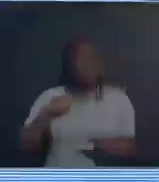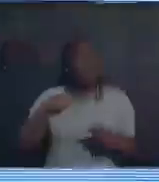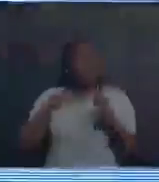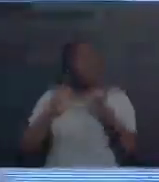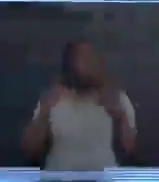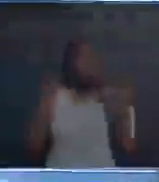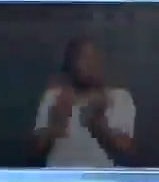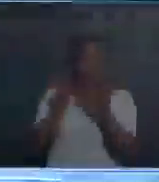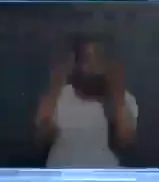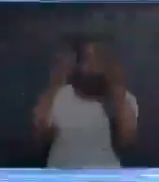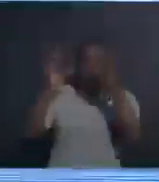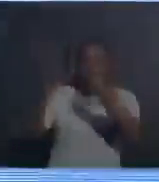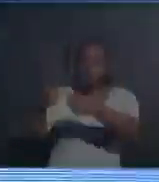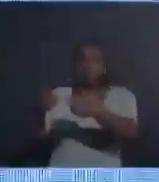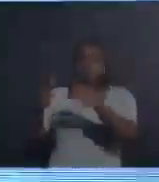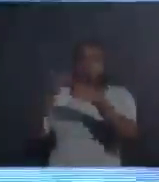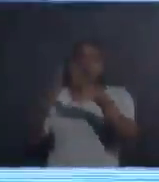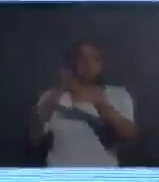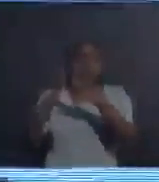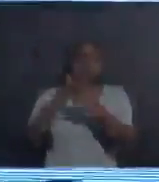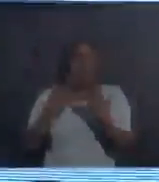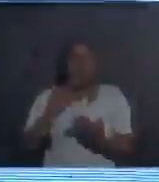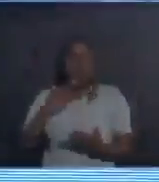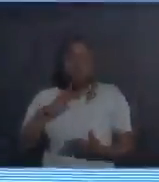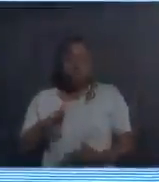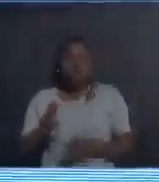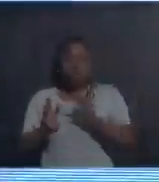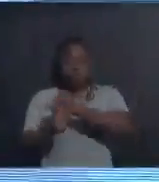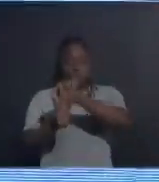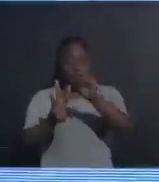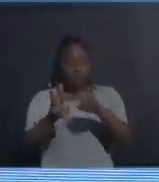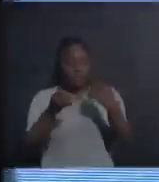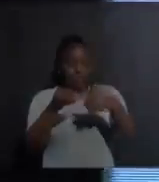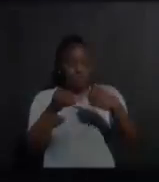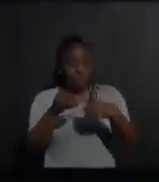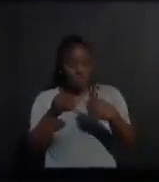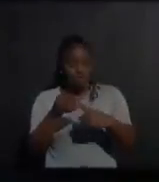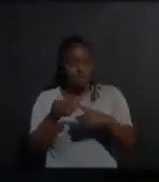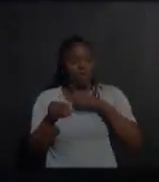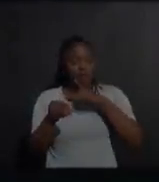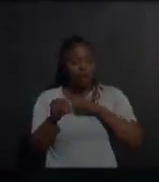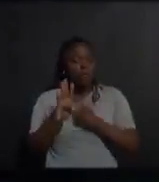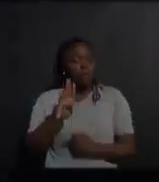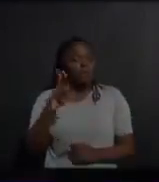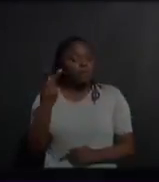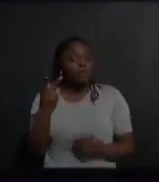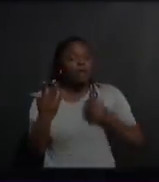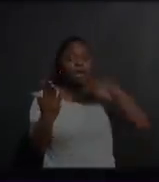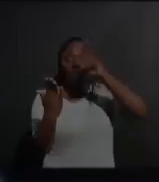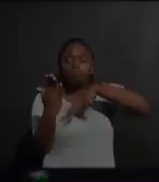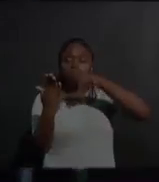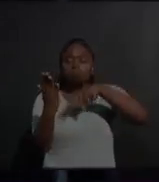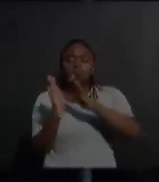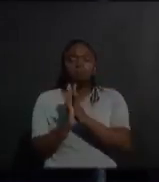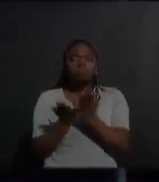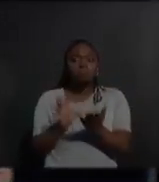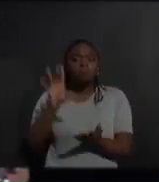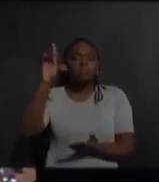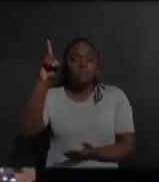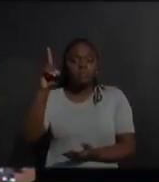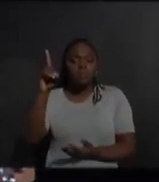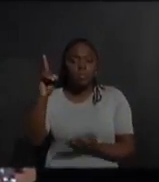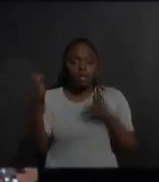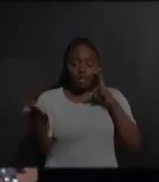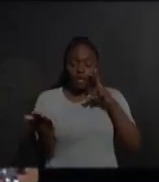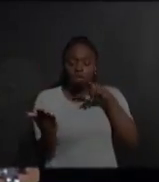cidade morar, tinha três cidades no interior de opção e tinha BH. A gente, lendo a Bíblia, a gente viu lá: o Senhor te colocou num lugar